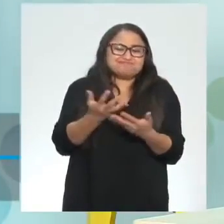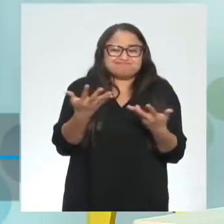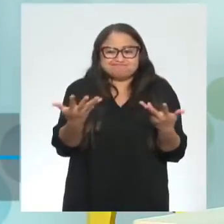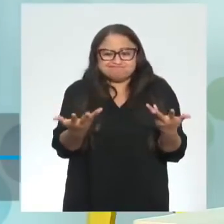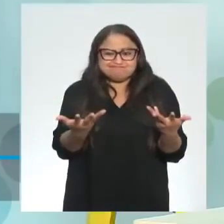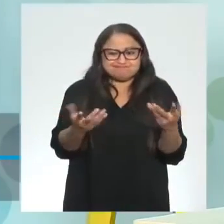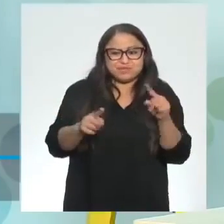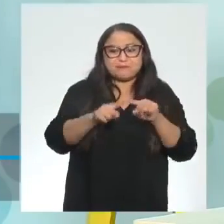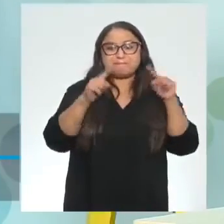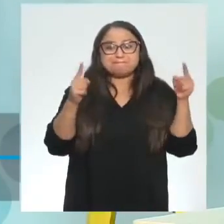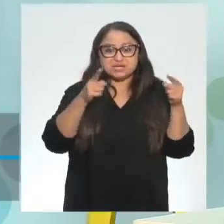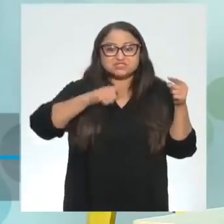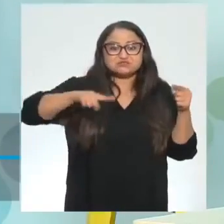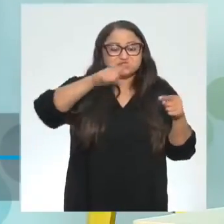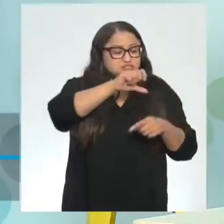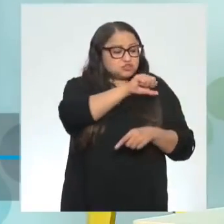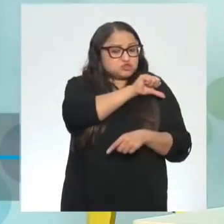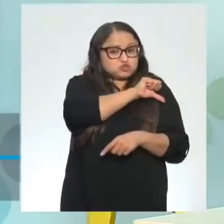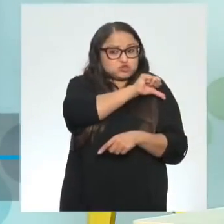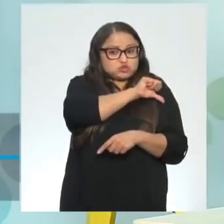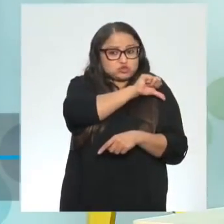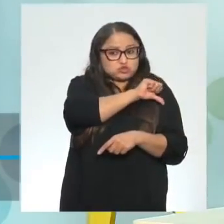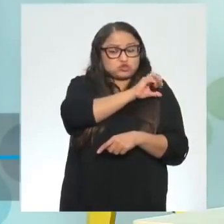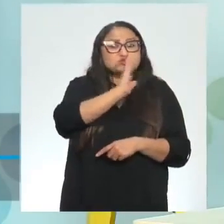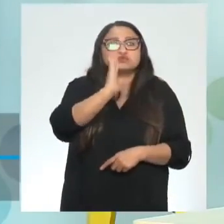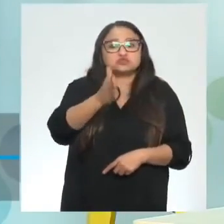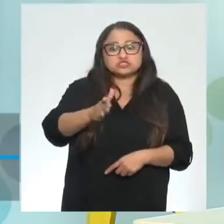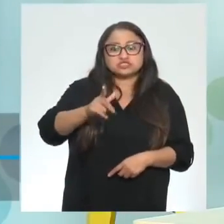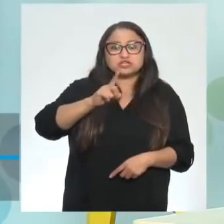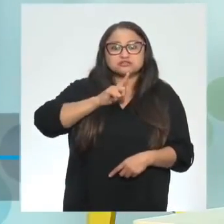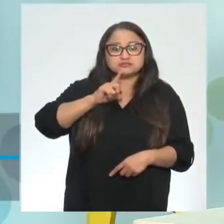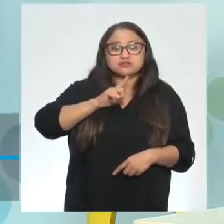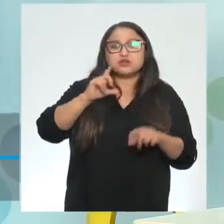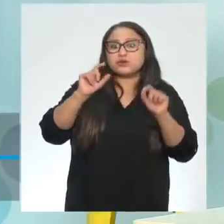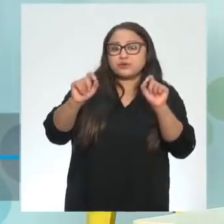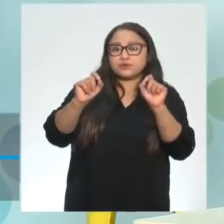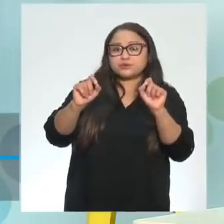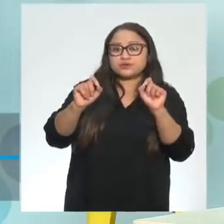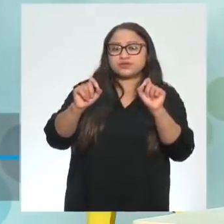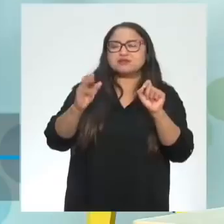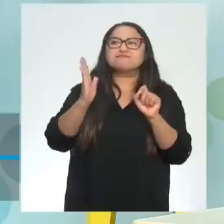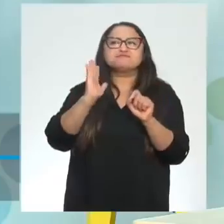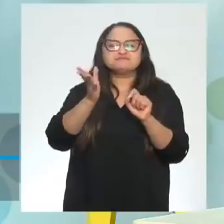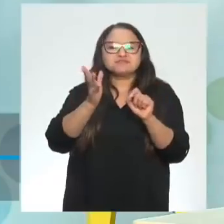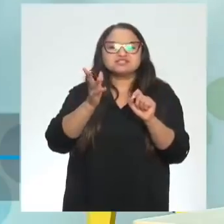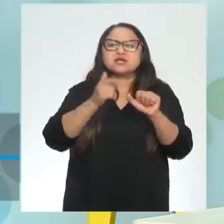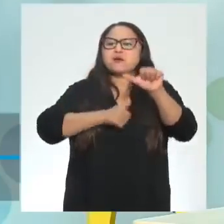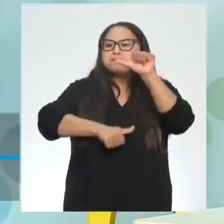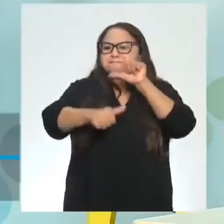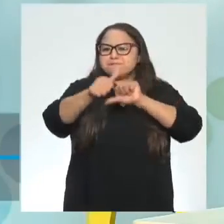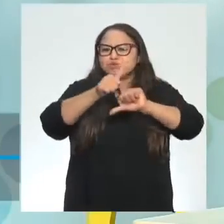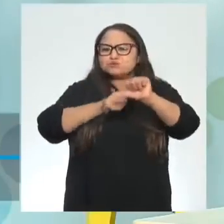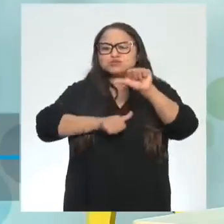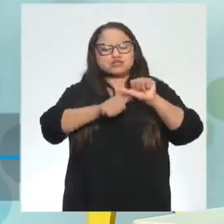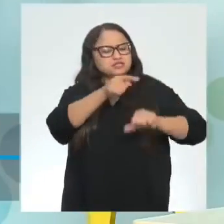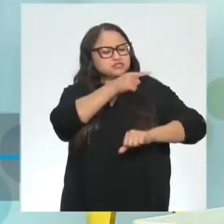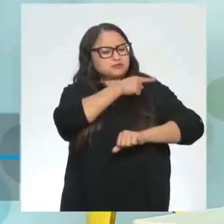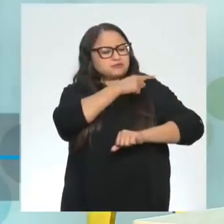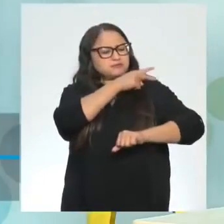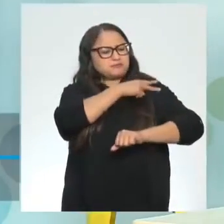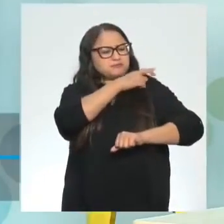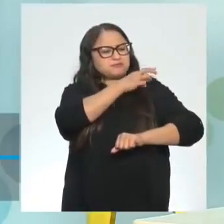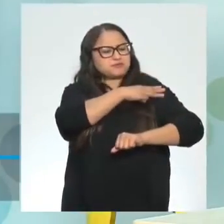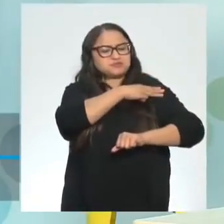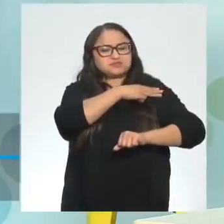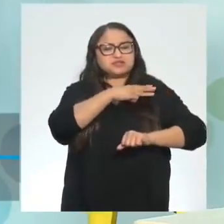mas vocês são do nono ano e já estão nessa passagem para o ensino médio, essa